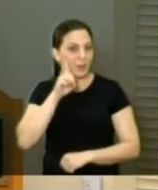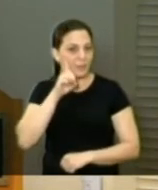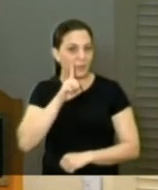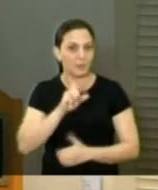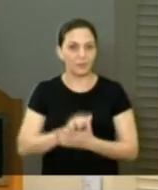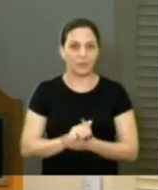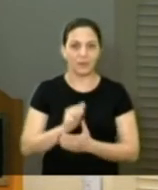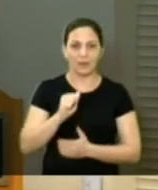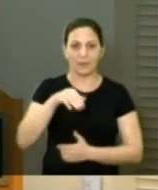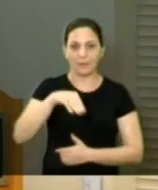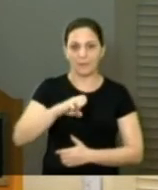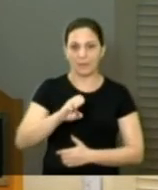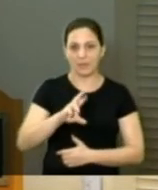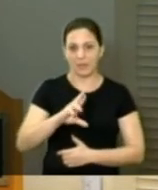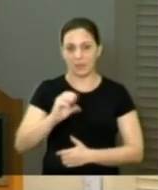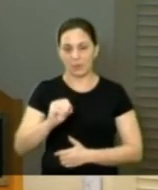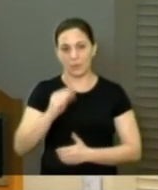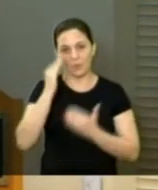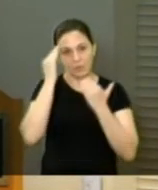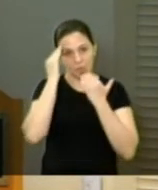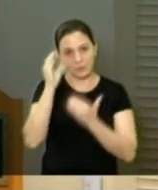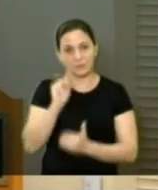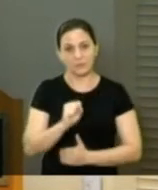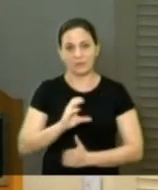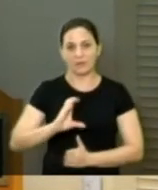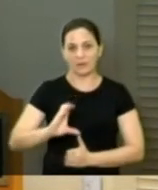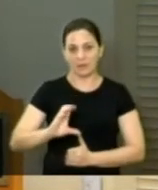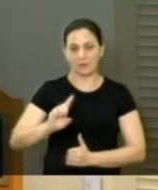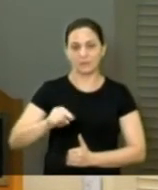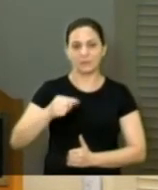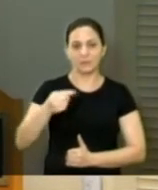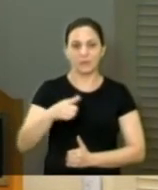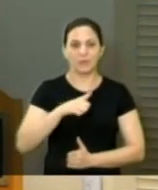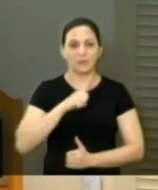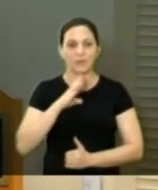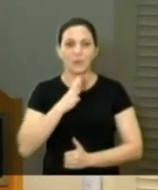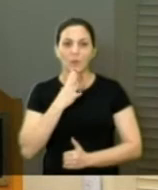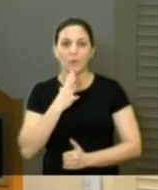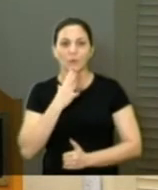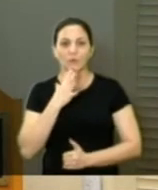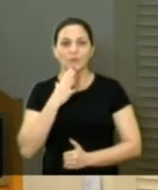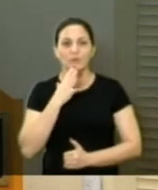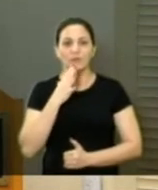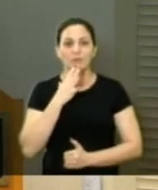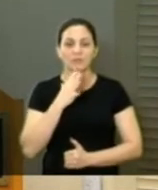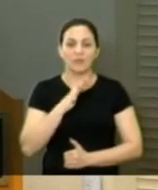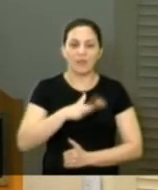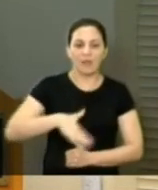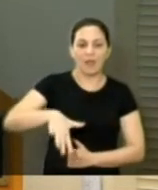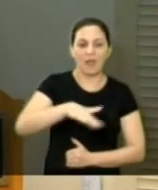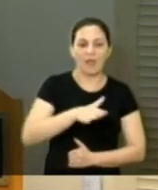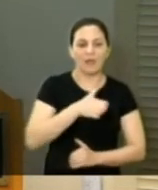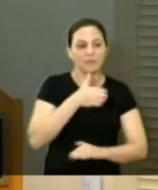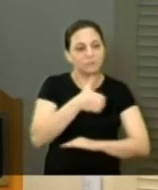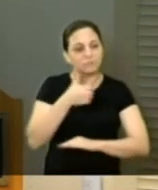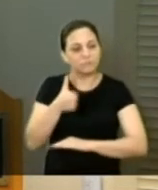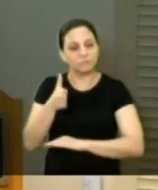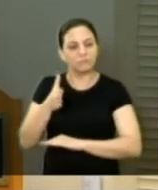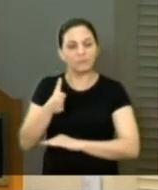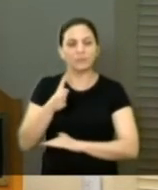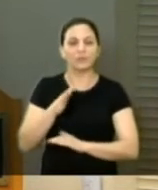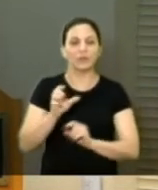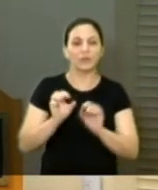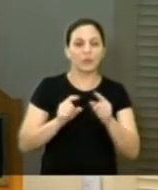Nossos agradecimentos à Santa Casa. Nós pudemos depois conhecer toda a dependência, observar os